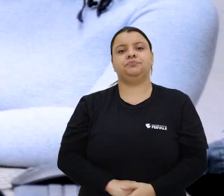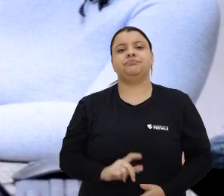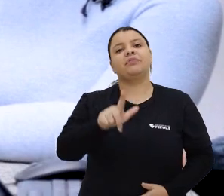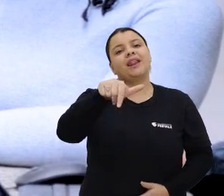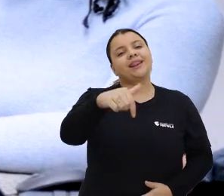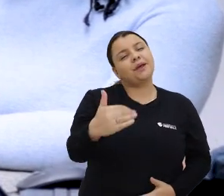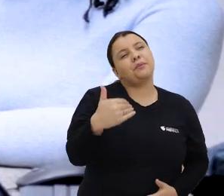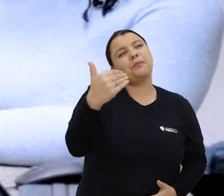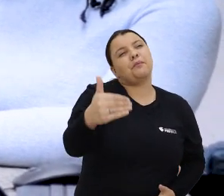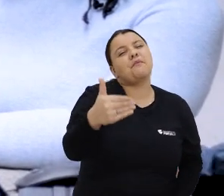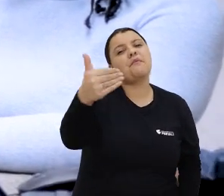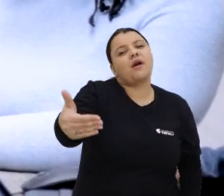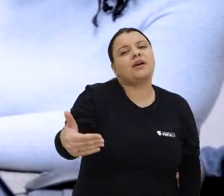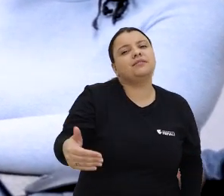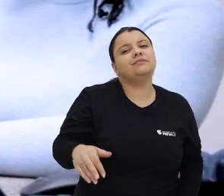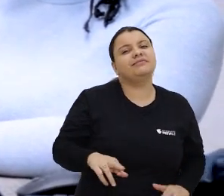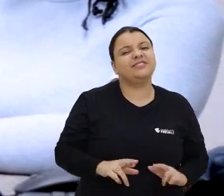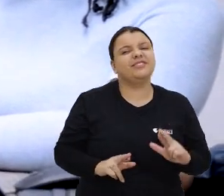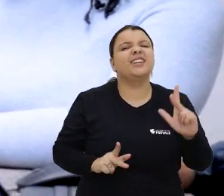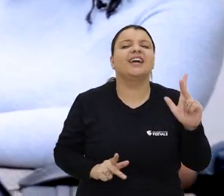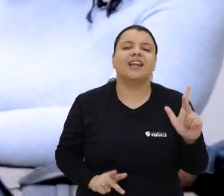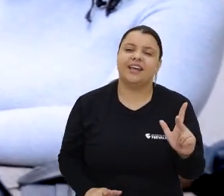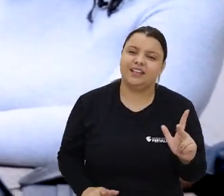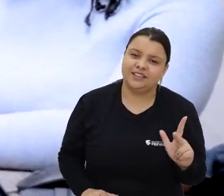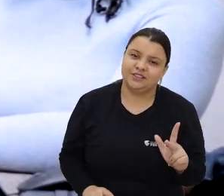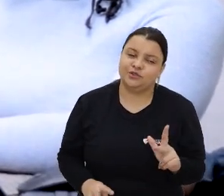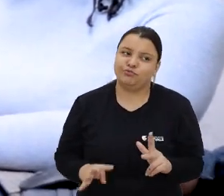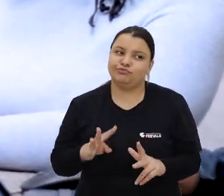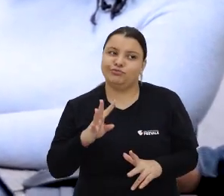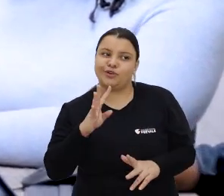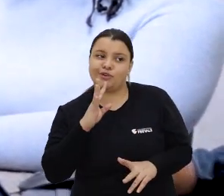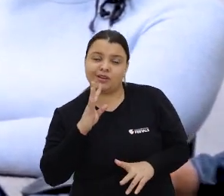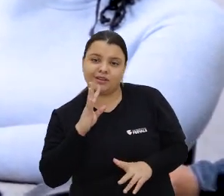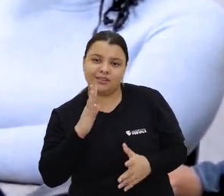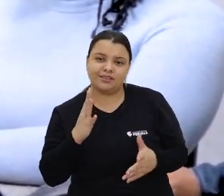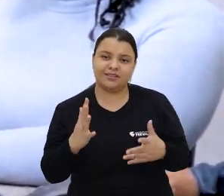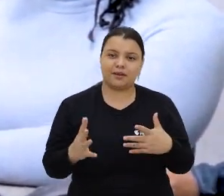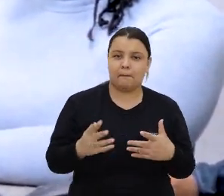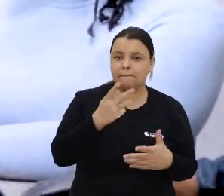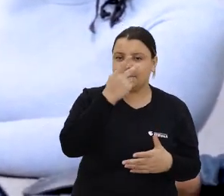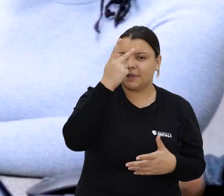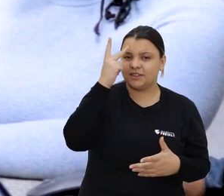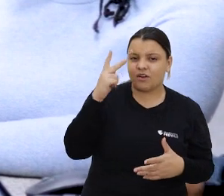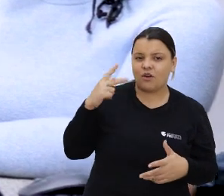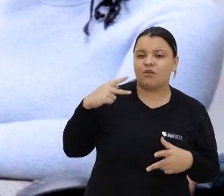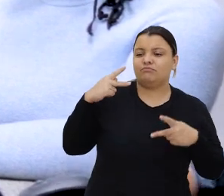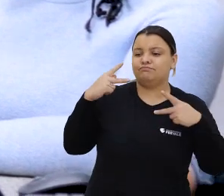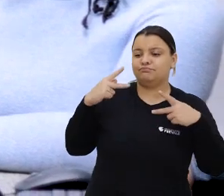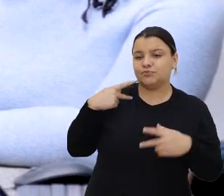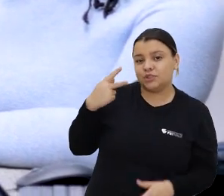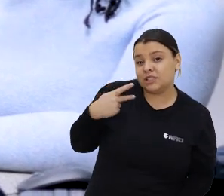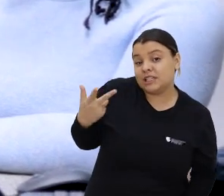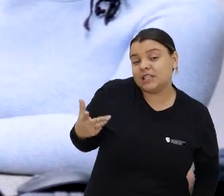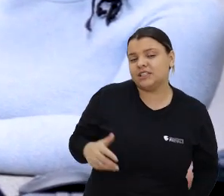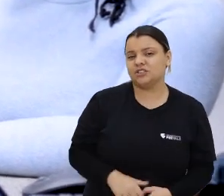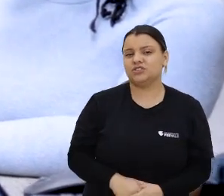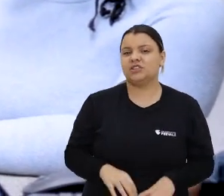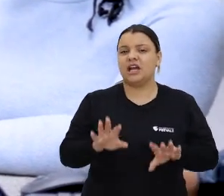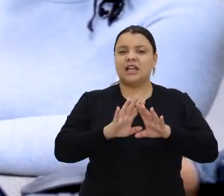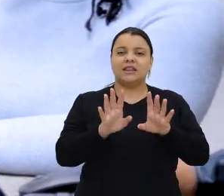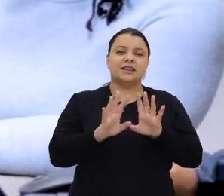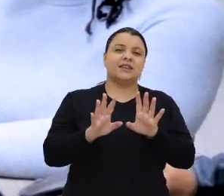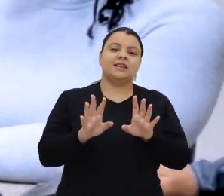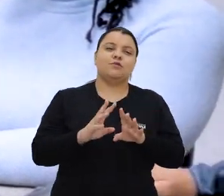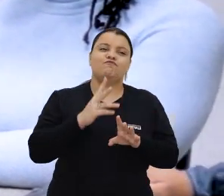já entrava uma outra questão de articulações, e eu não era um cara articulado politicamente que eu digo, não com